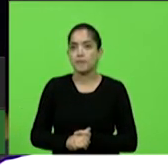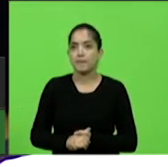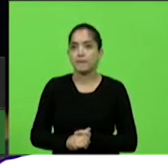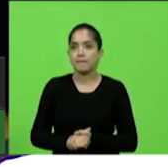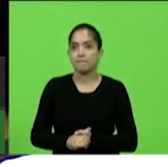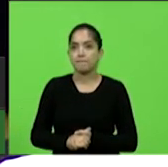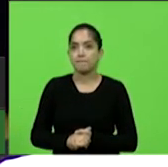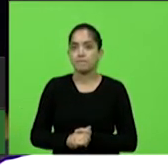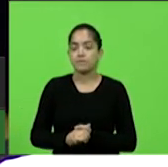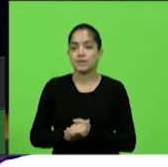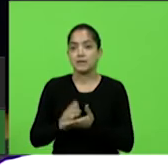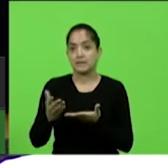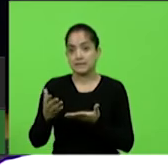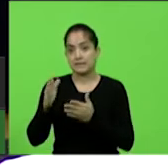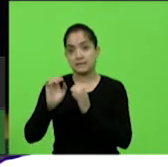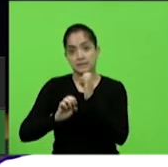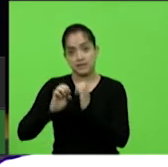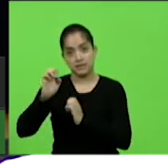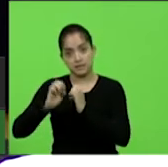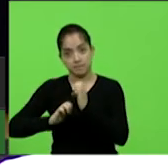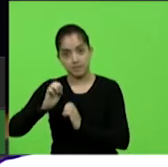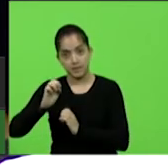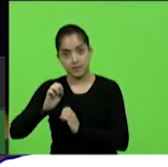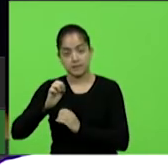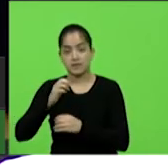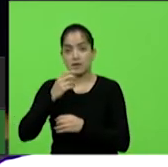se a empresa alega